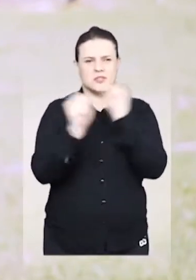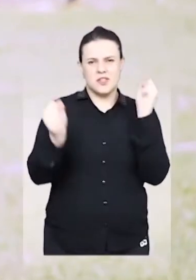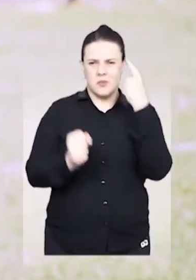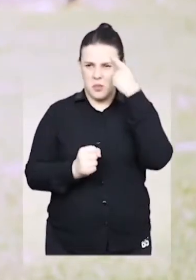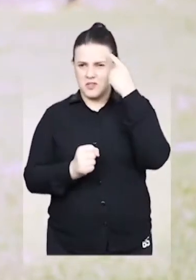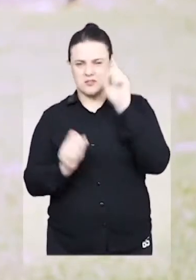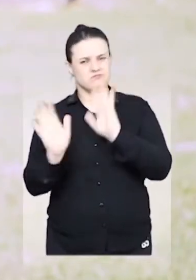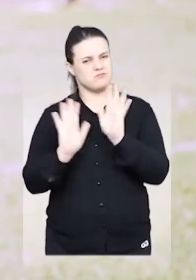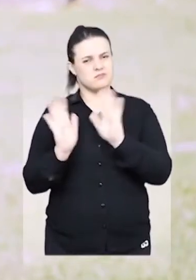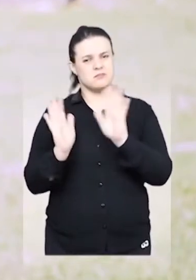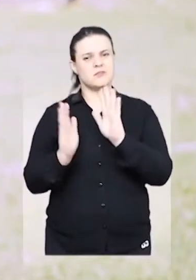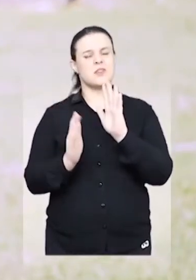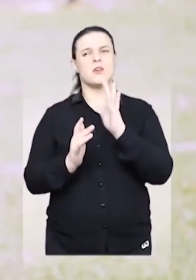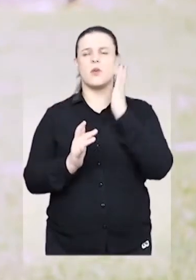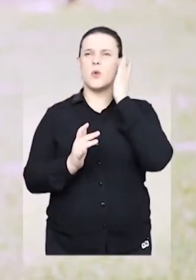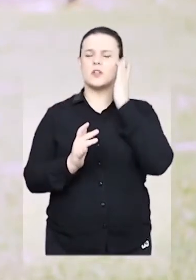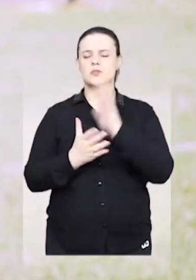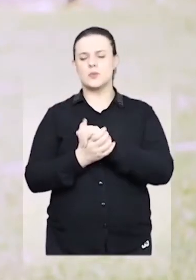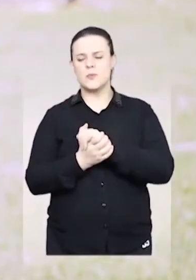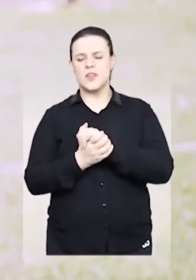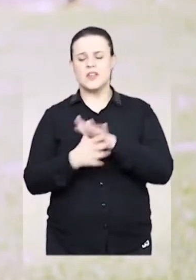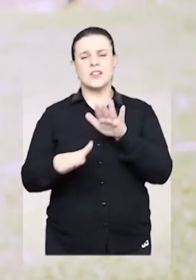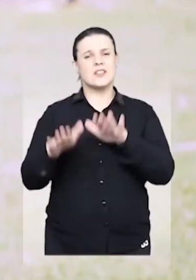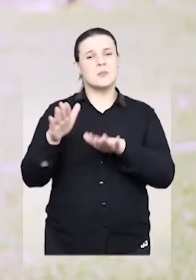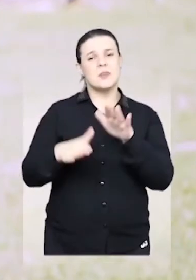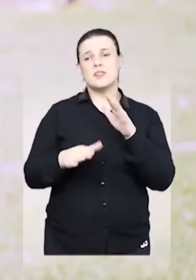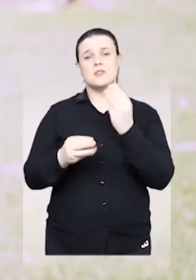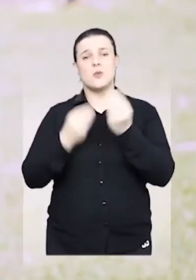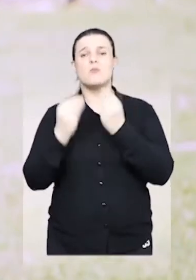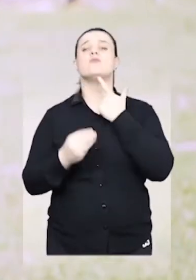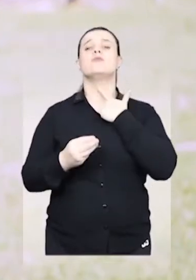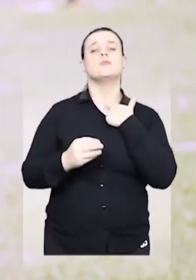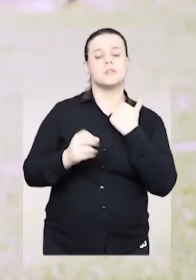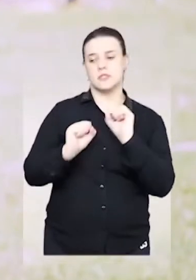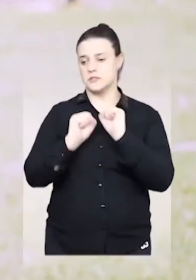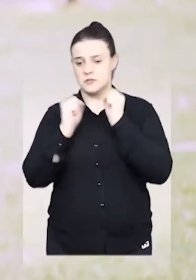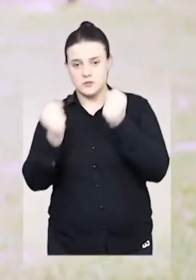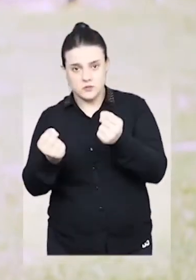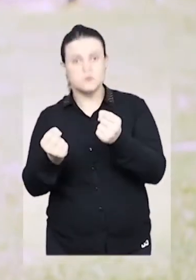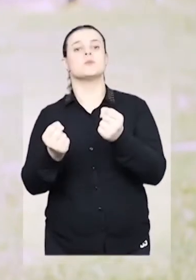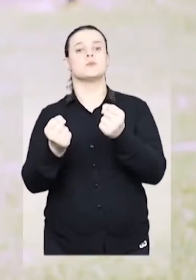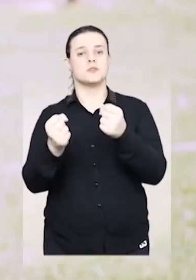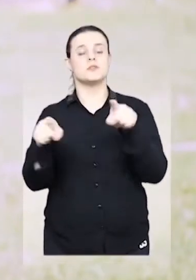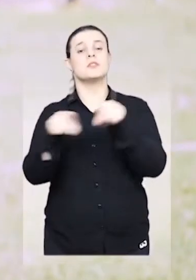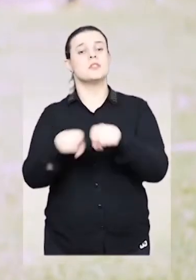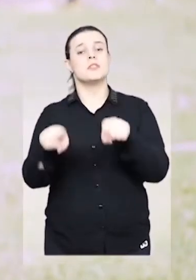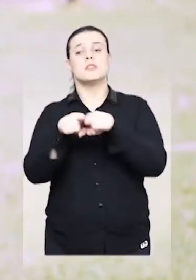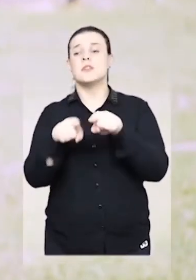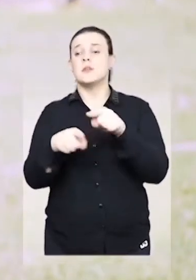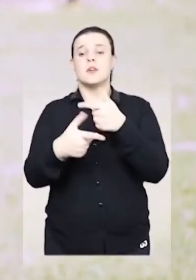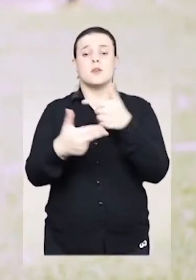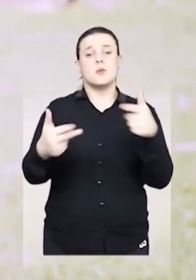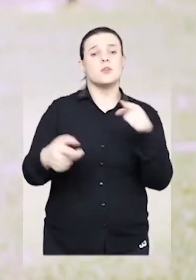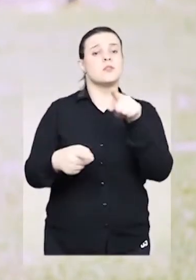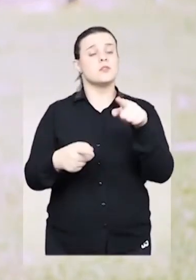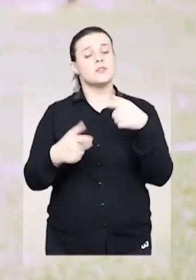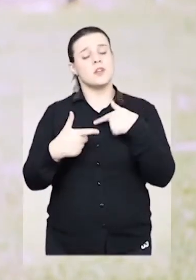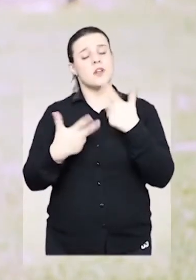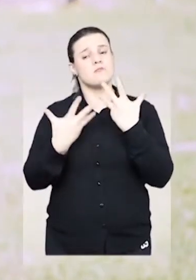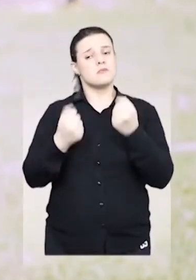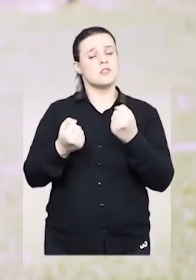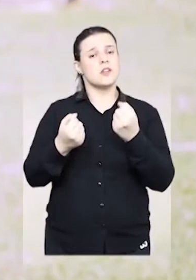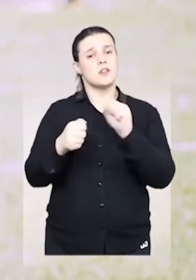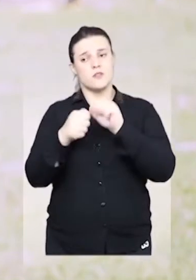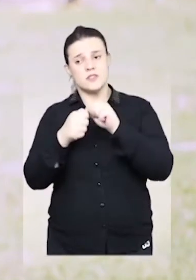impossíveis. Eu acho que tudo depende muito da nossa força de vontade e daquilo que a gente está disposto a